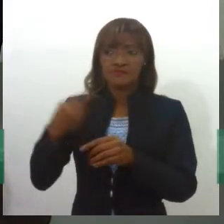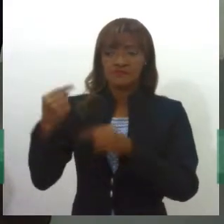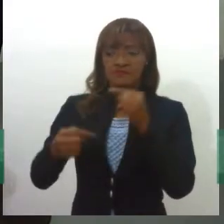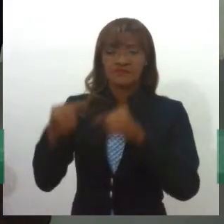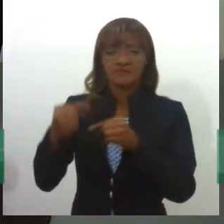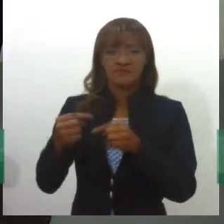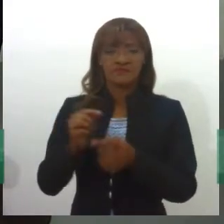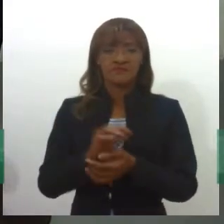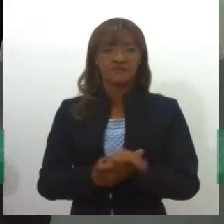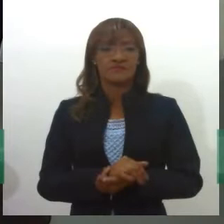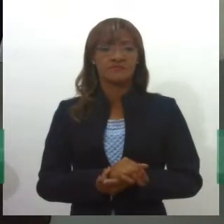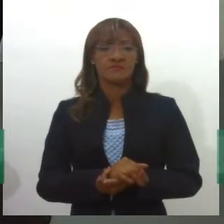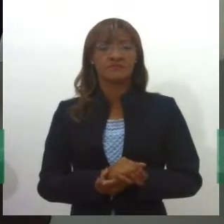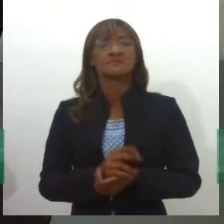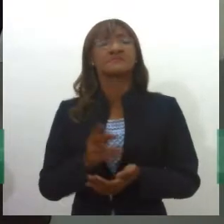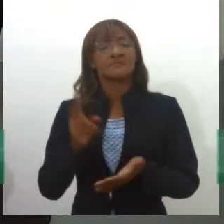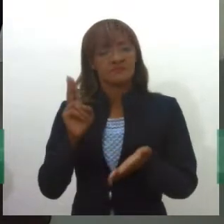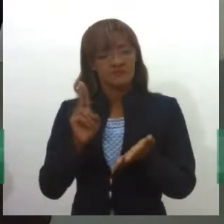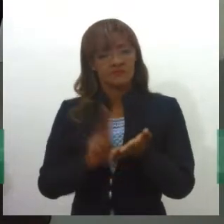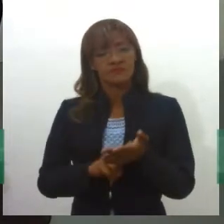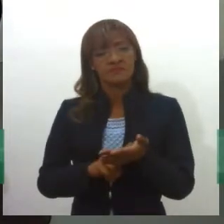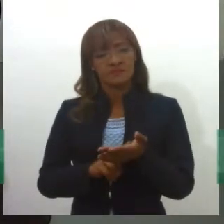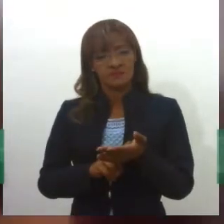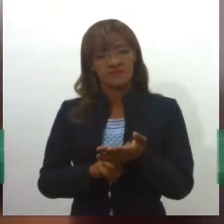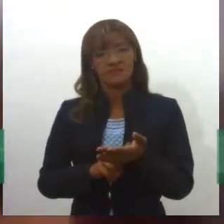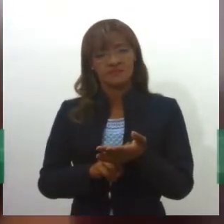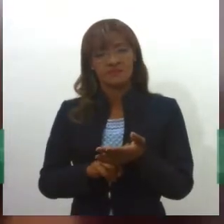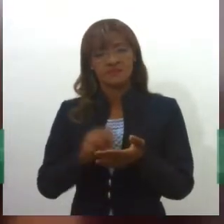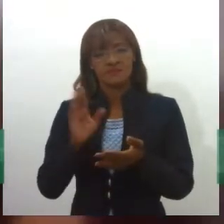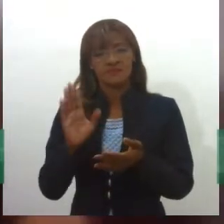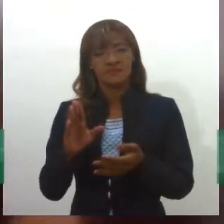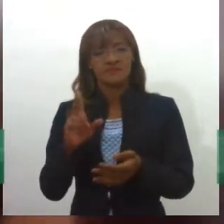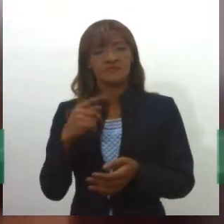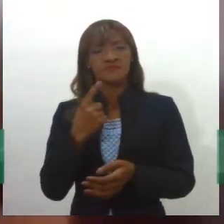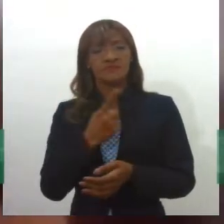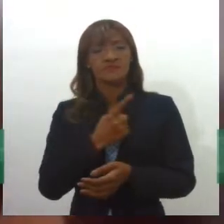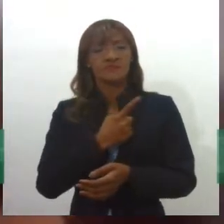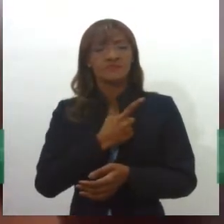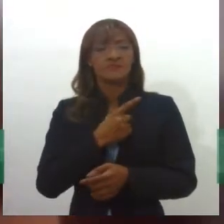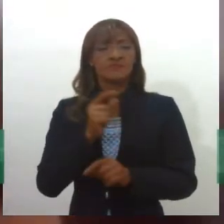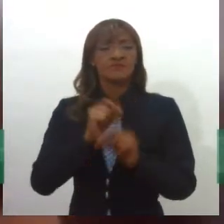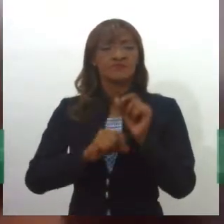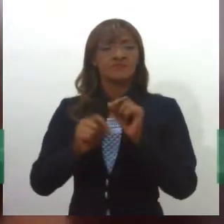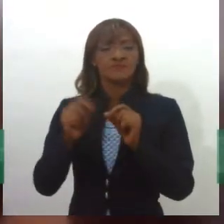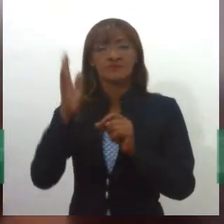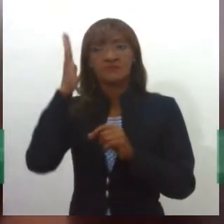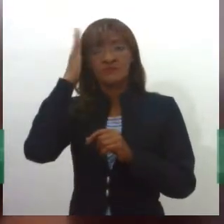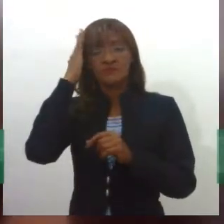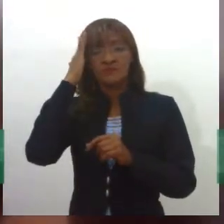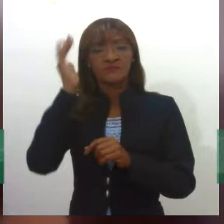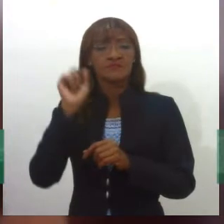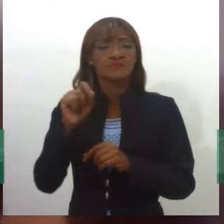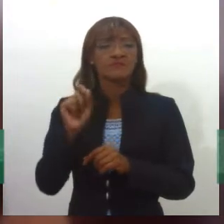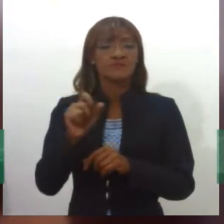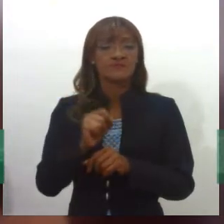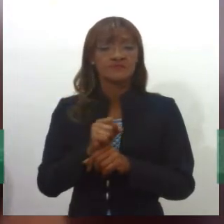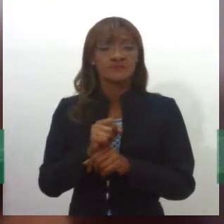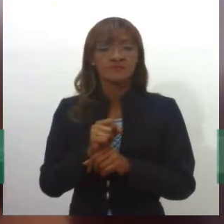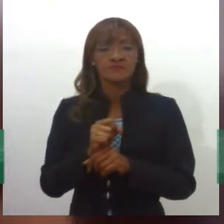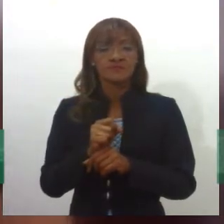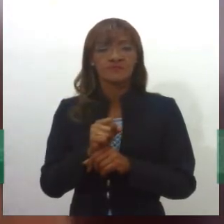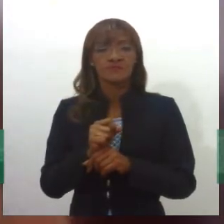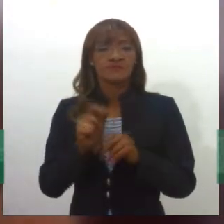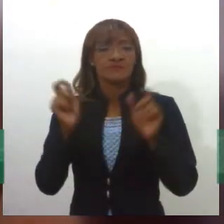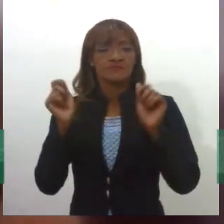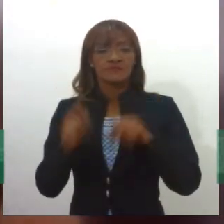Com certeza representa um retrocesso. Eu acho que é importante, inclusive, a gente chamar essa PEC de PEC da anistia, né? Porque quando a gente chama ela de